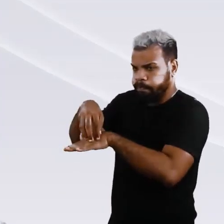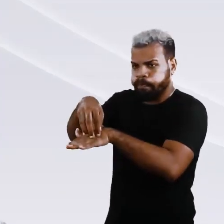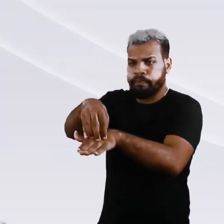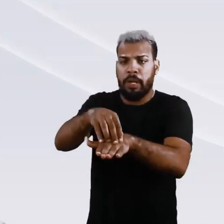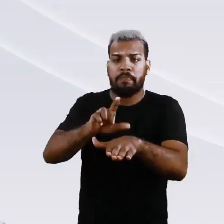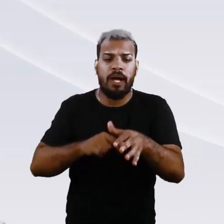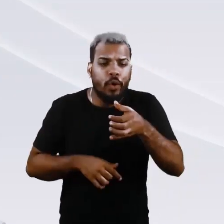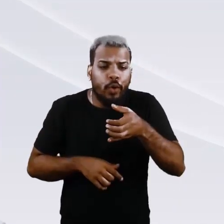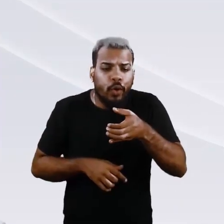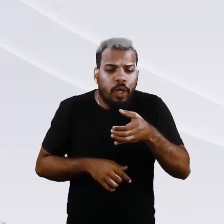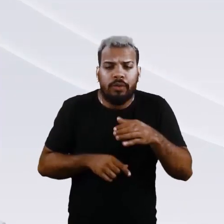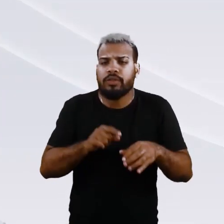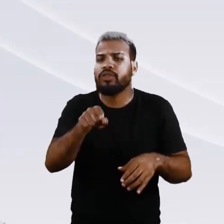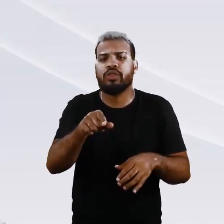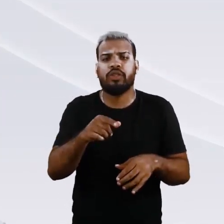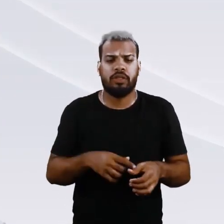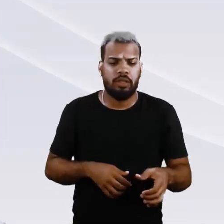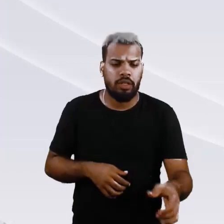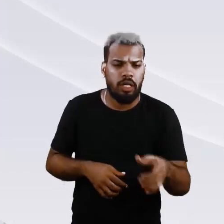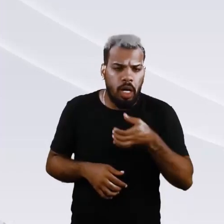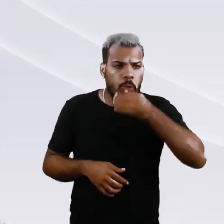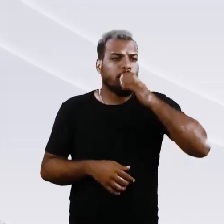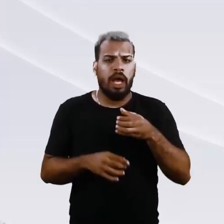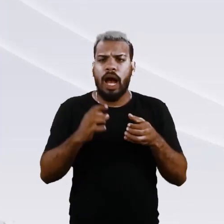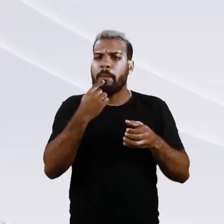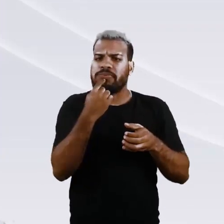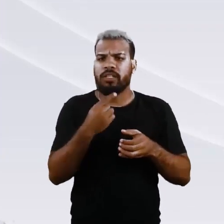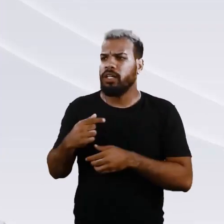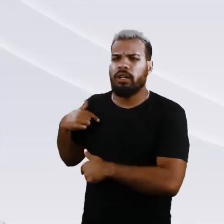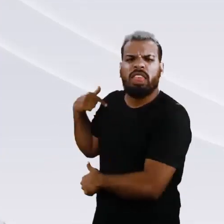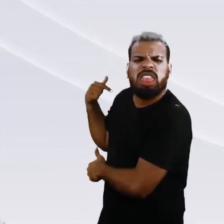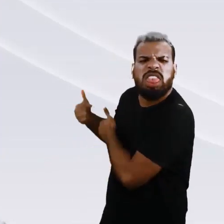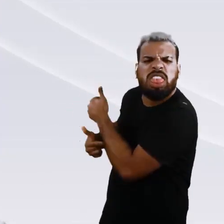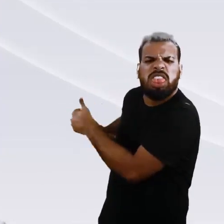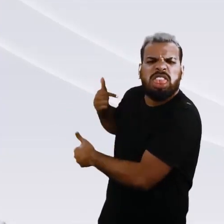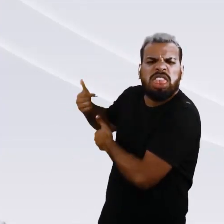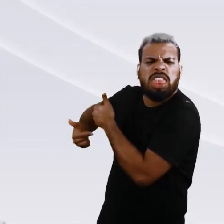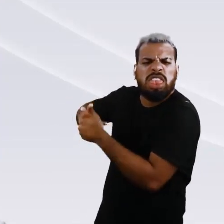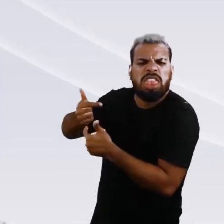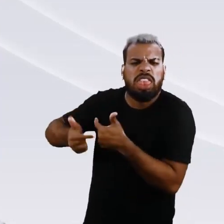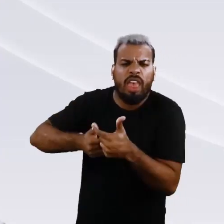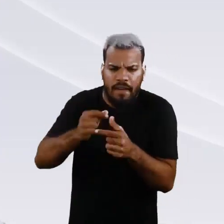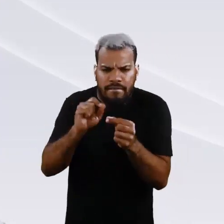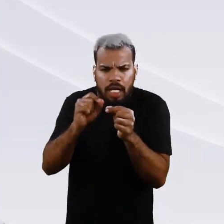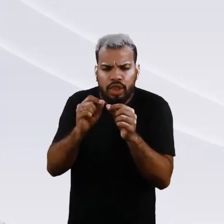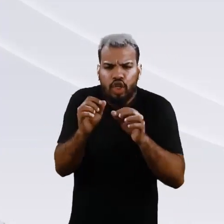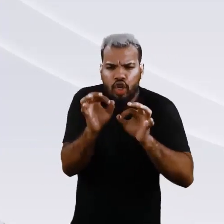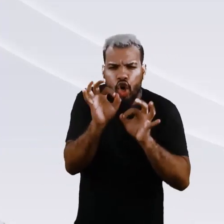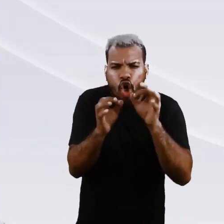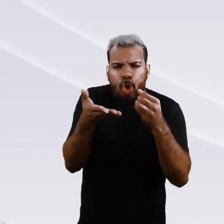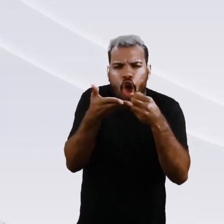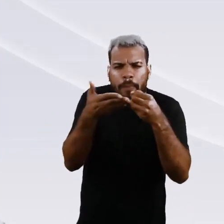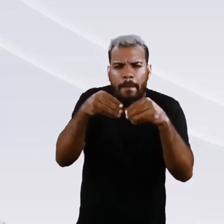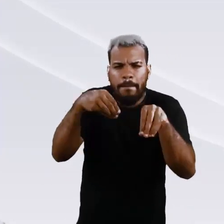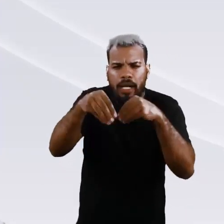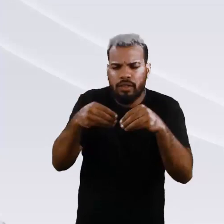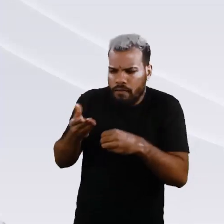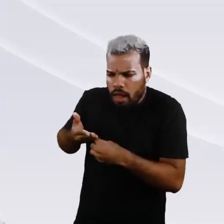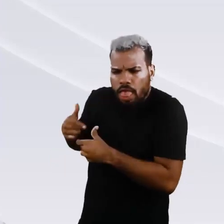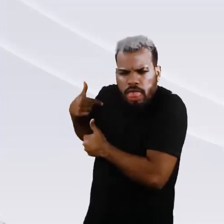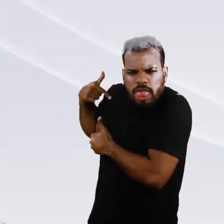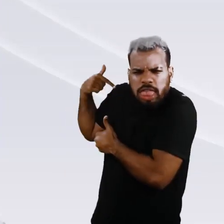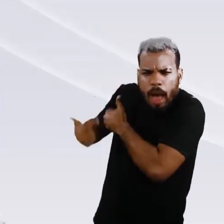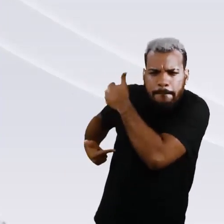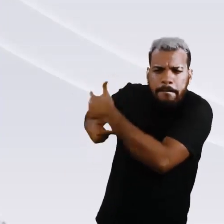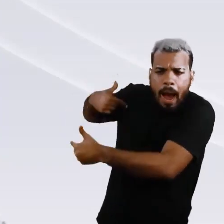vezes não leva nem 10 segundos, e isso se torna lixo. Então imagina, né? Alguns pensadores